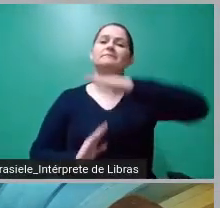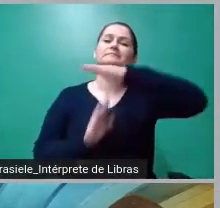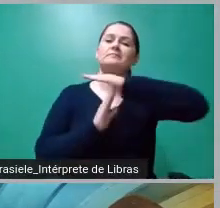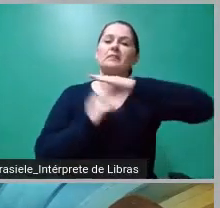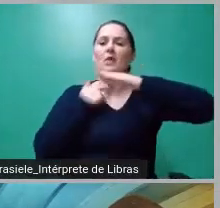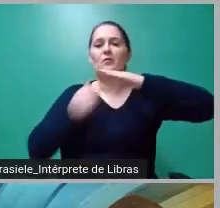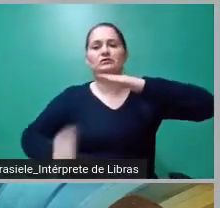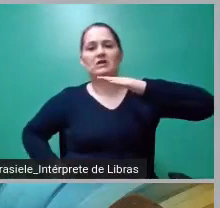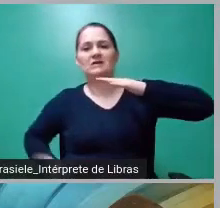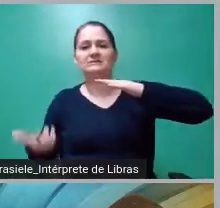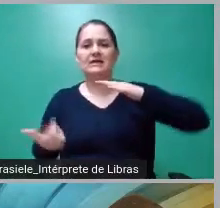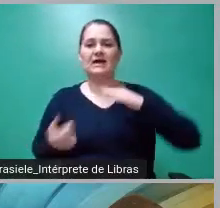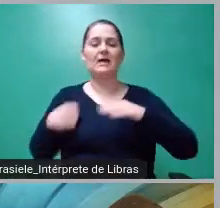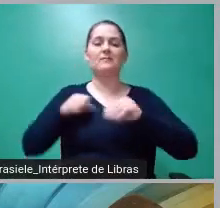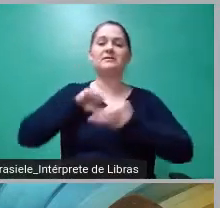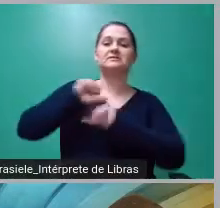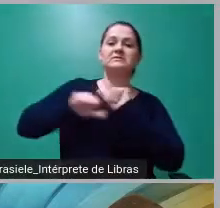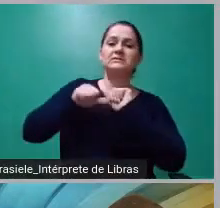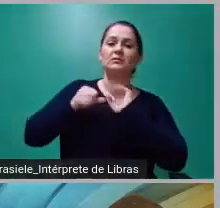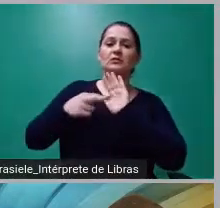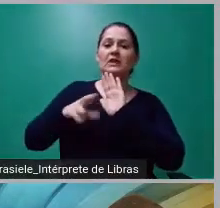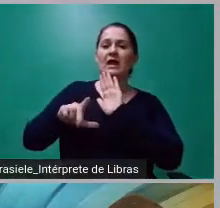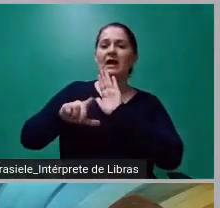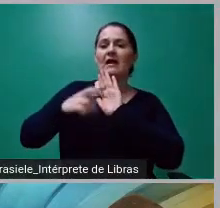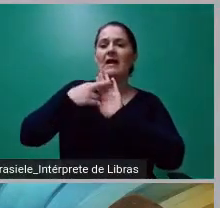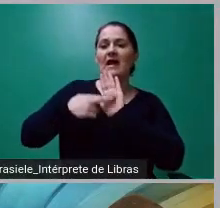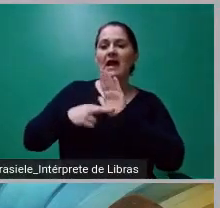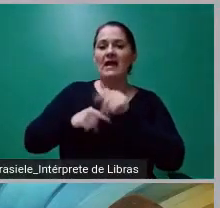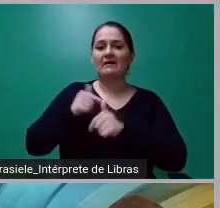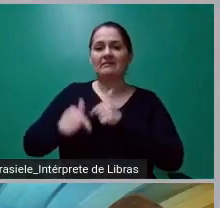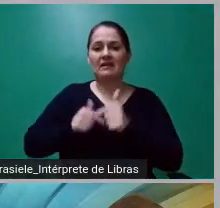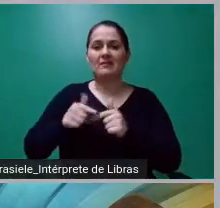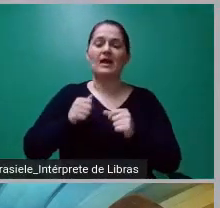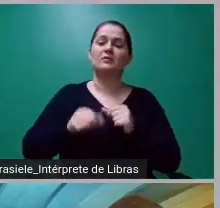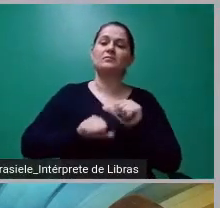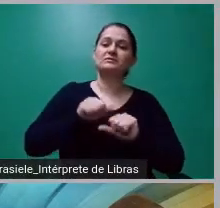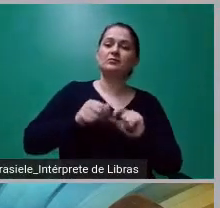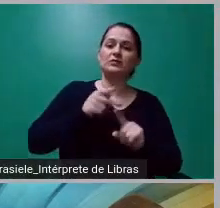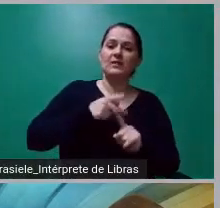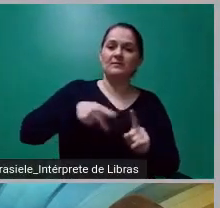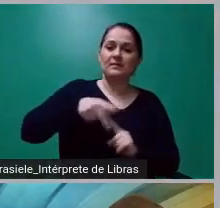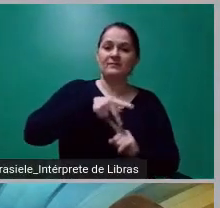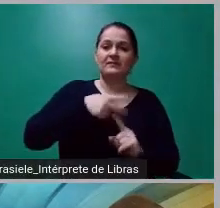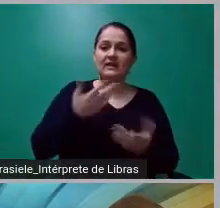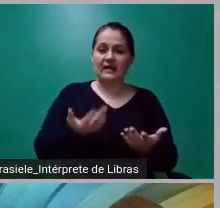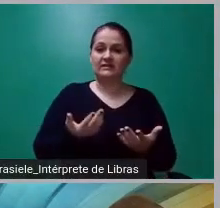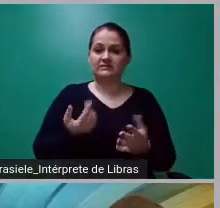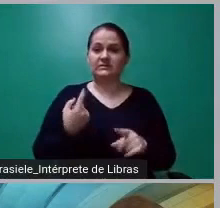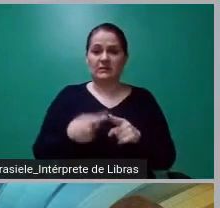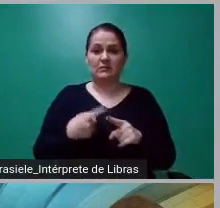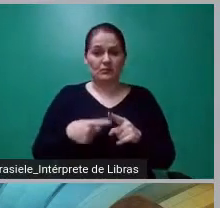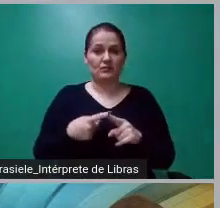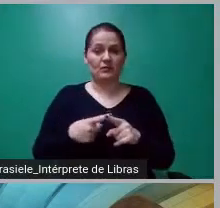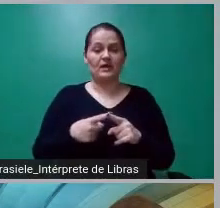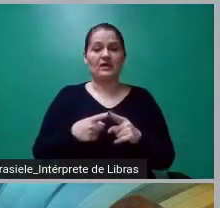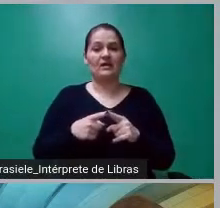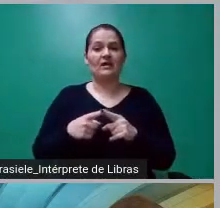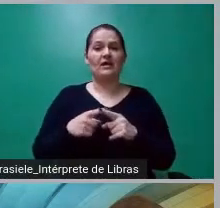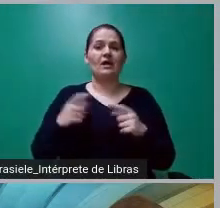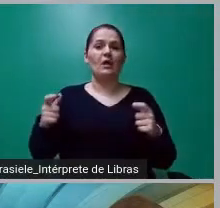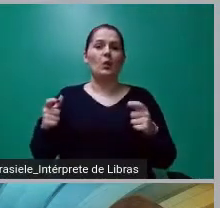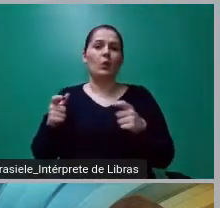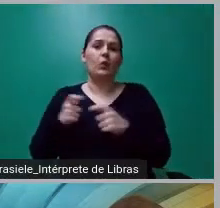trabalhista, da Previdência e demais medidas recessivas. Tudo isso, todo esse arroxo para pagar a